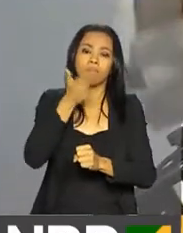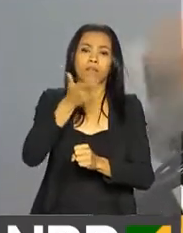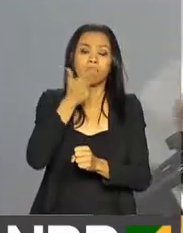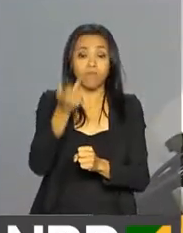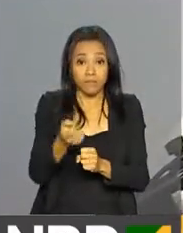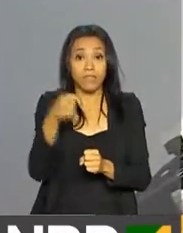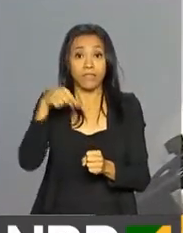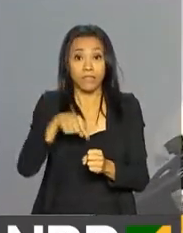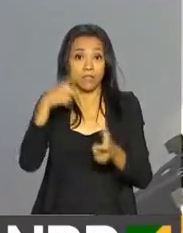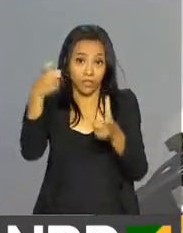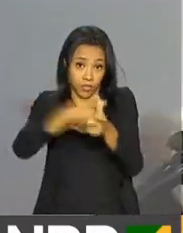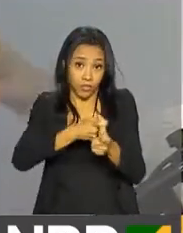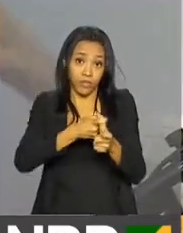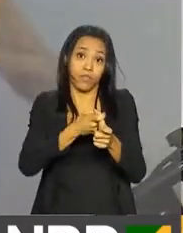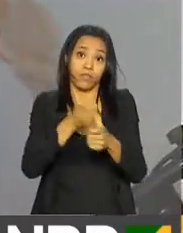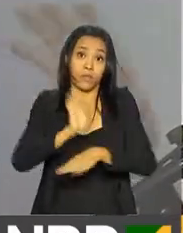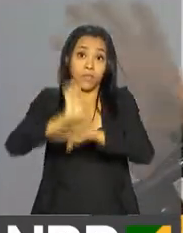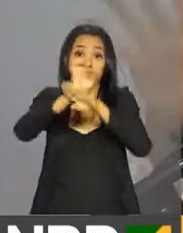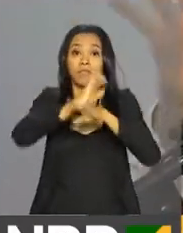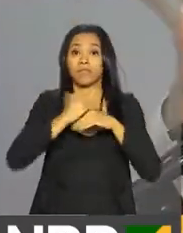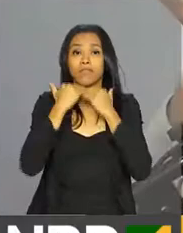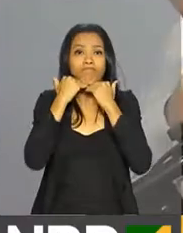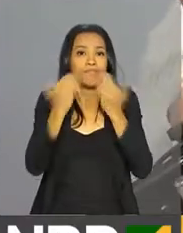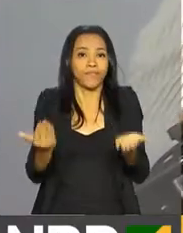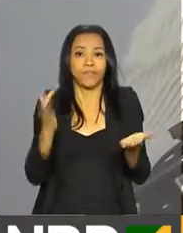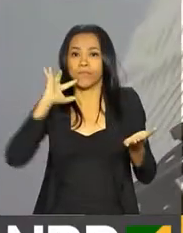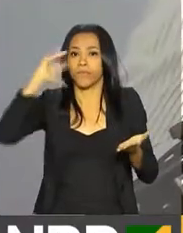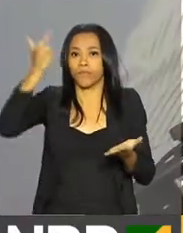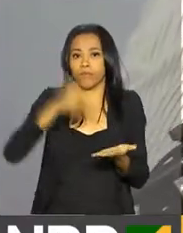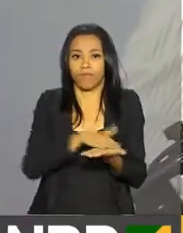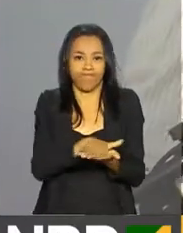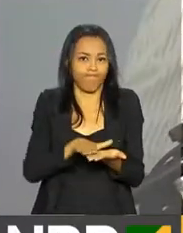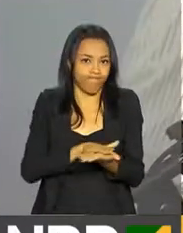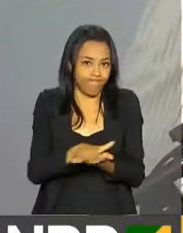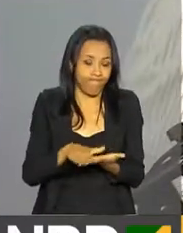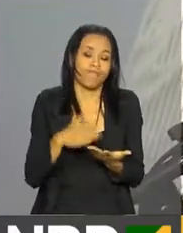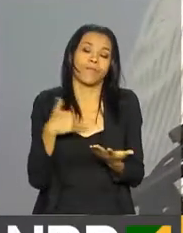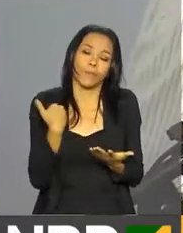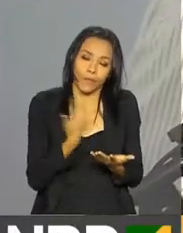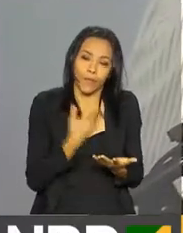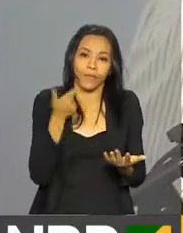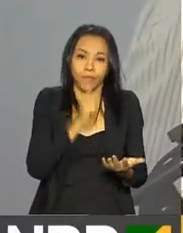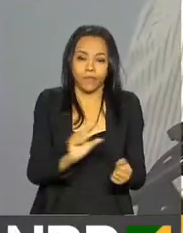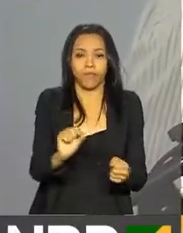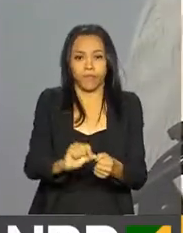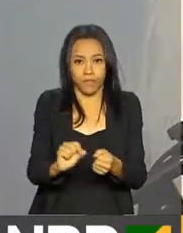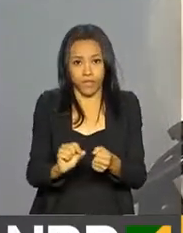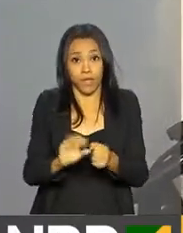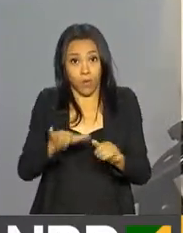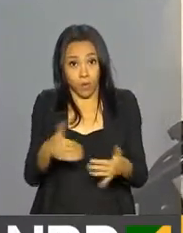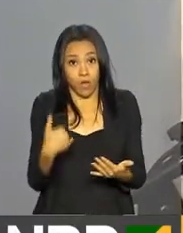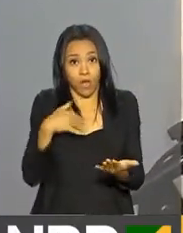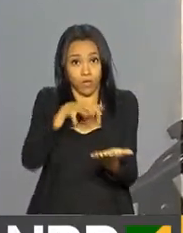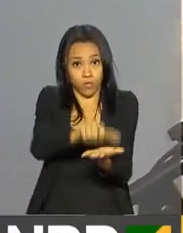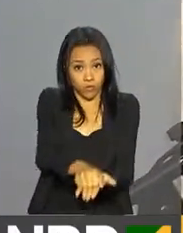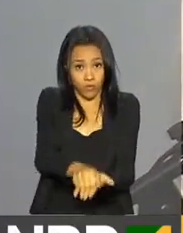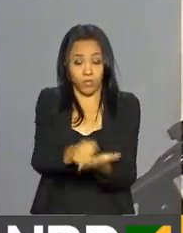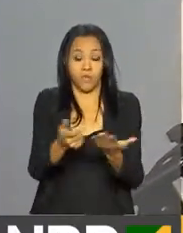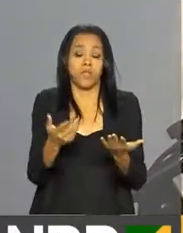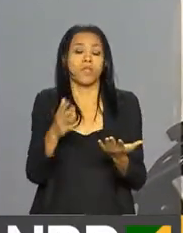da dívida do estado e nada de fazer uma repactuação nós fizemos assim que nós assumimos no caso dos municípios